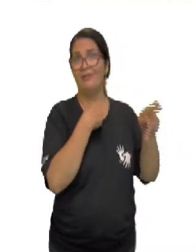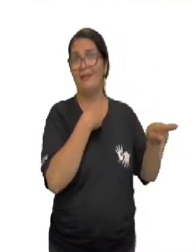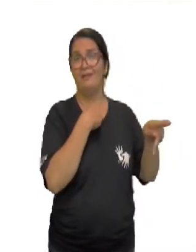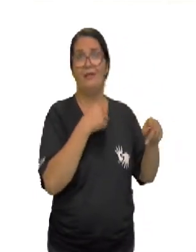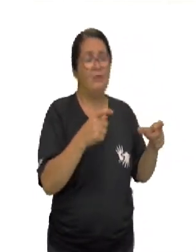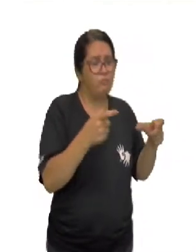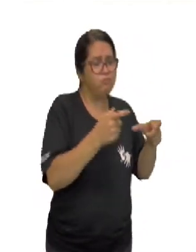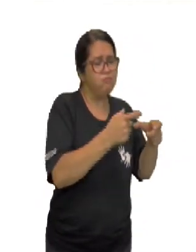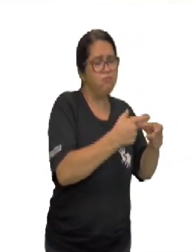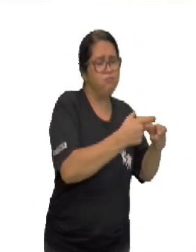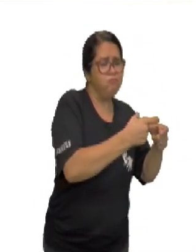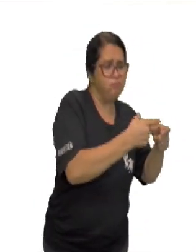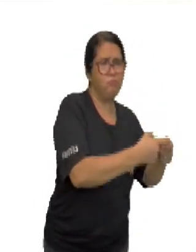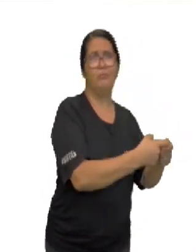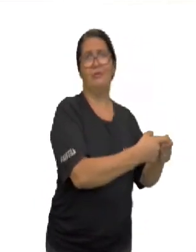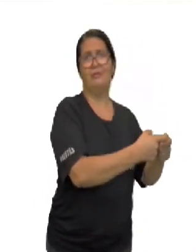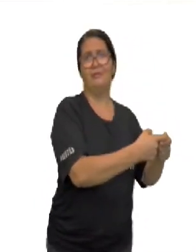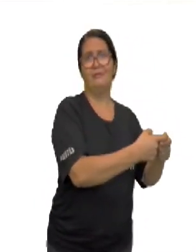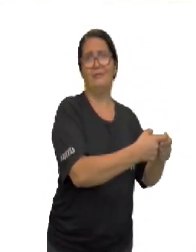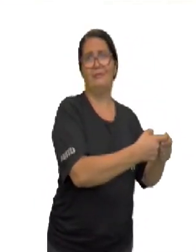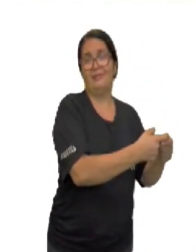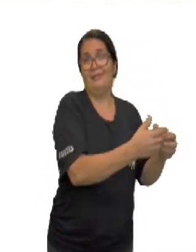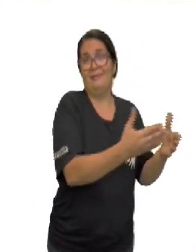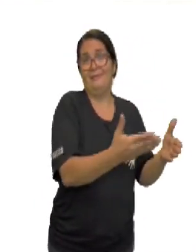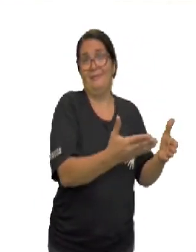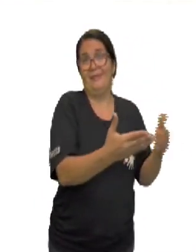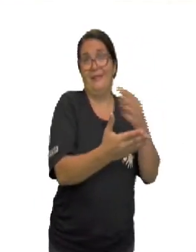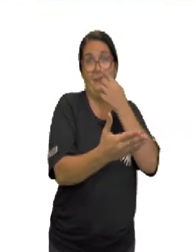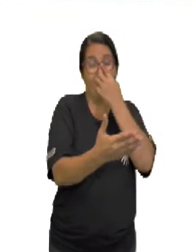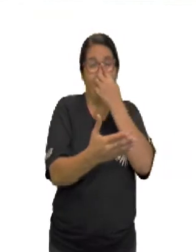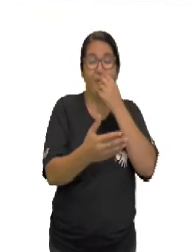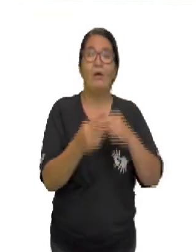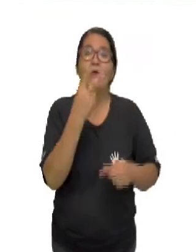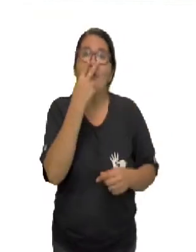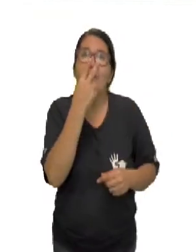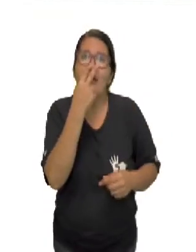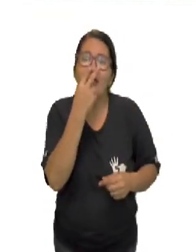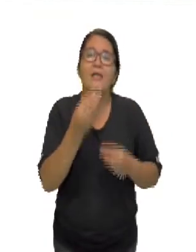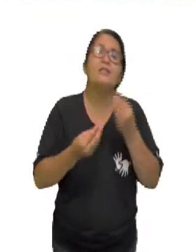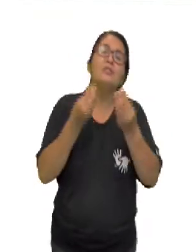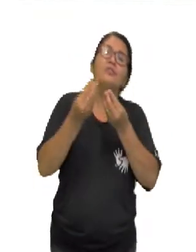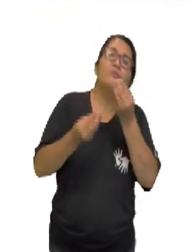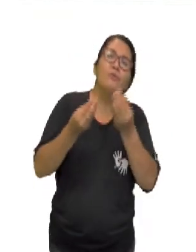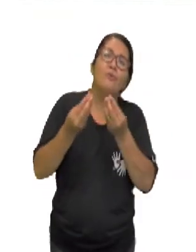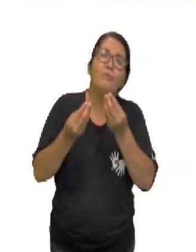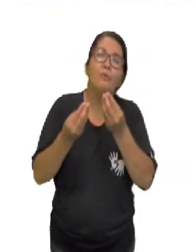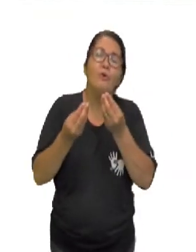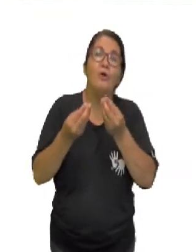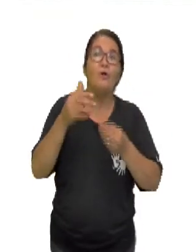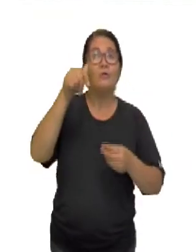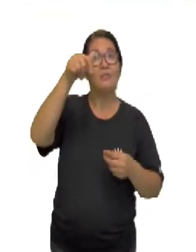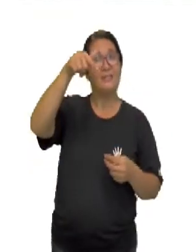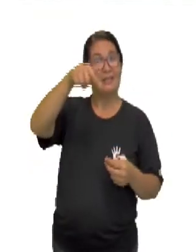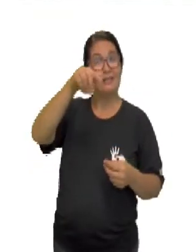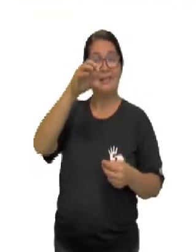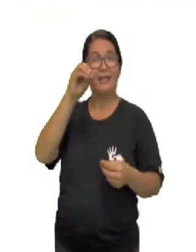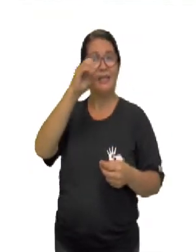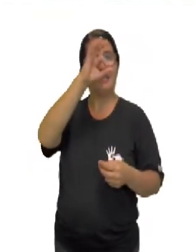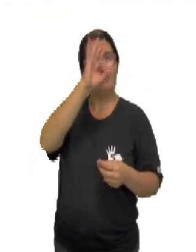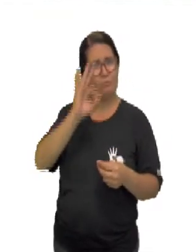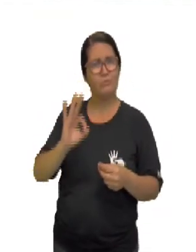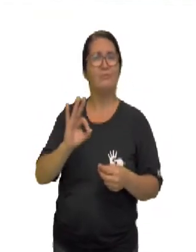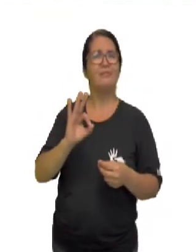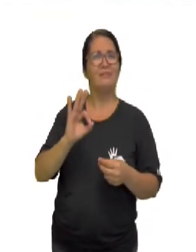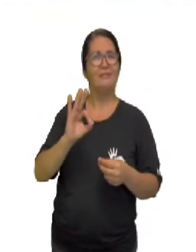Quase 70% do território canadense é um vazio demográfico.